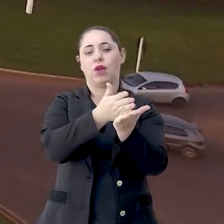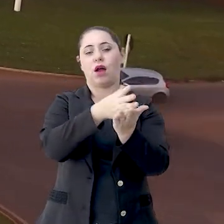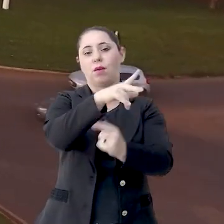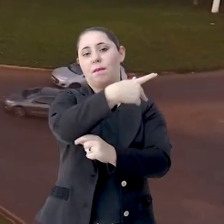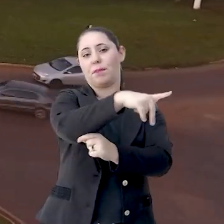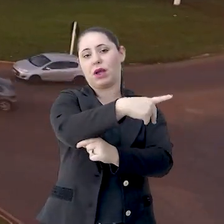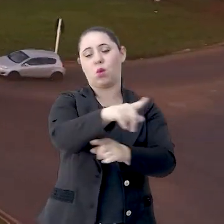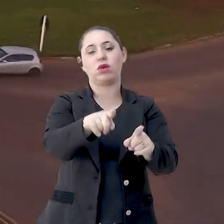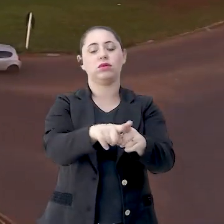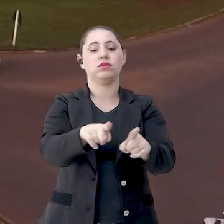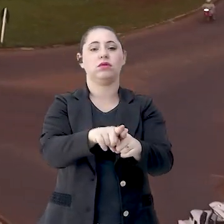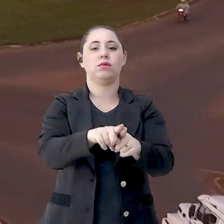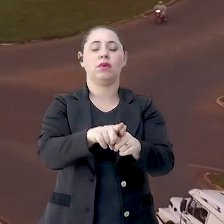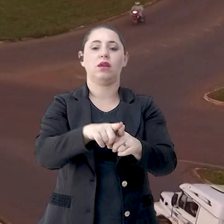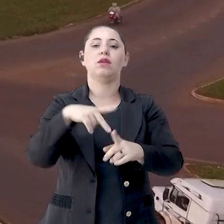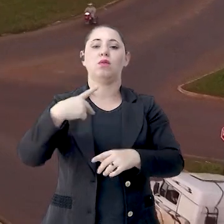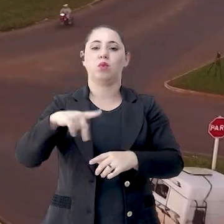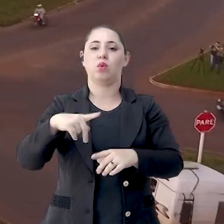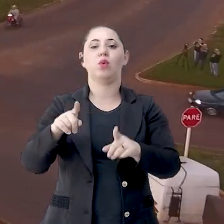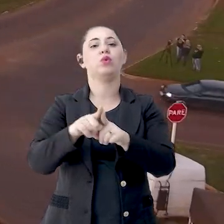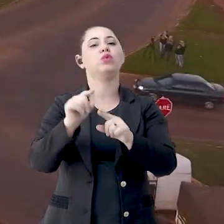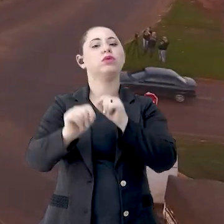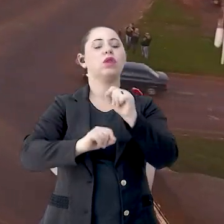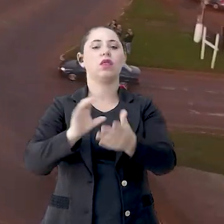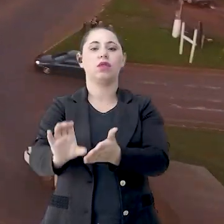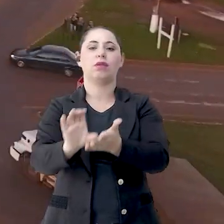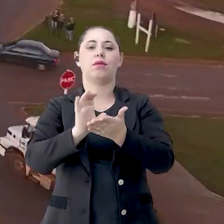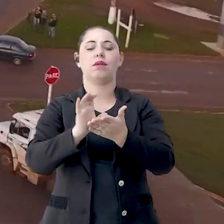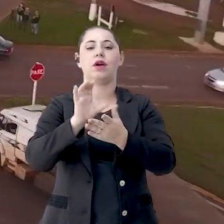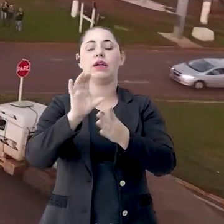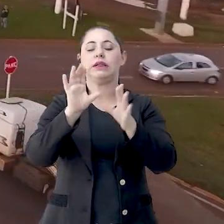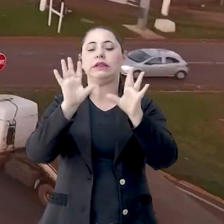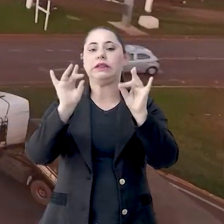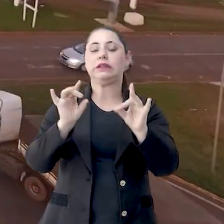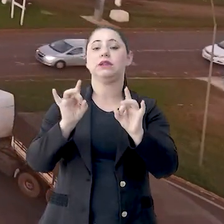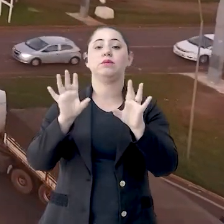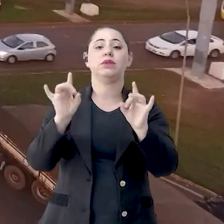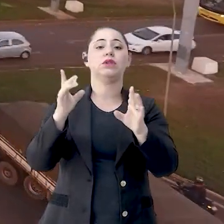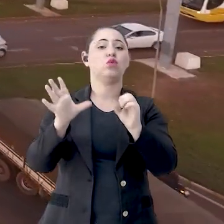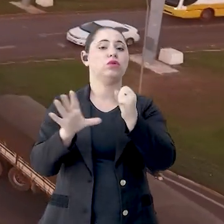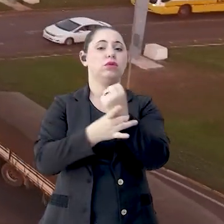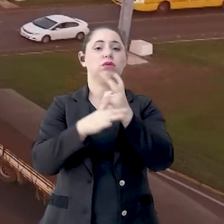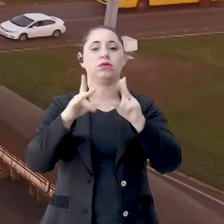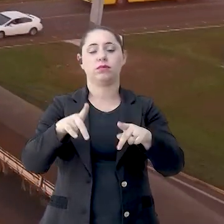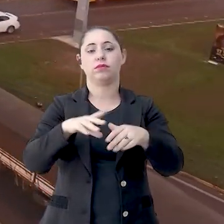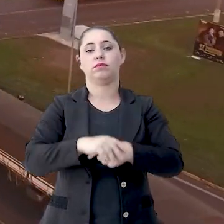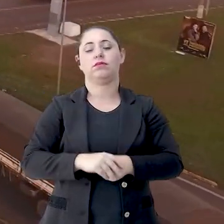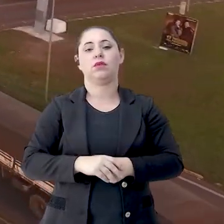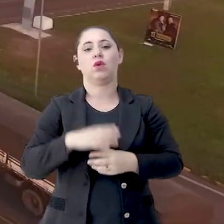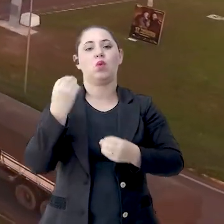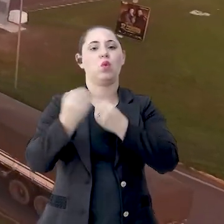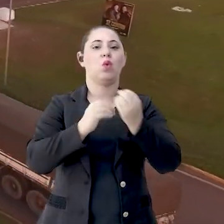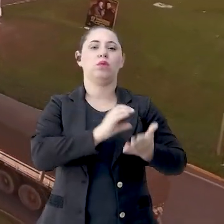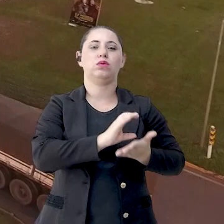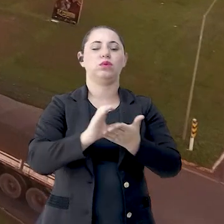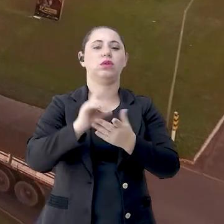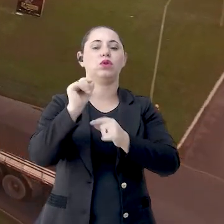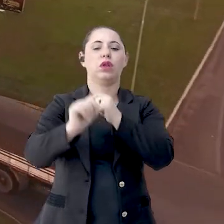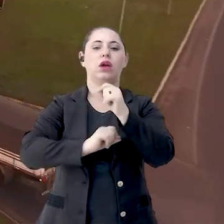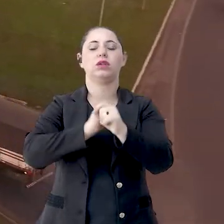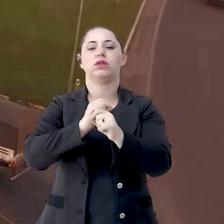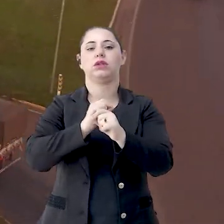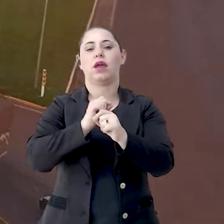Ponta Porã também recebeu um investimento expressivo em segurança pública, com a entrega de viaturas e as reformas